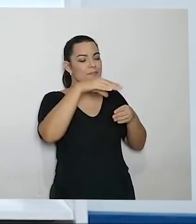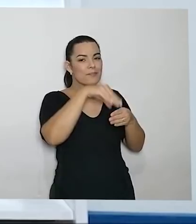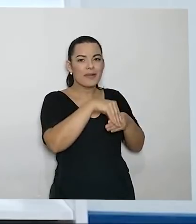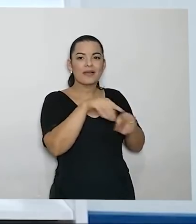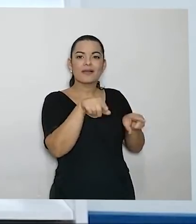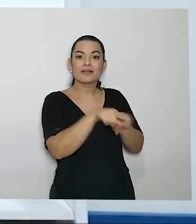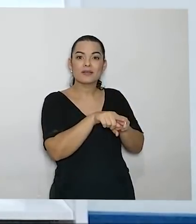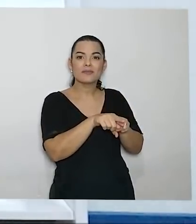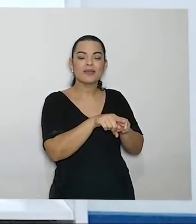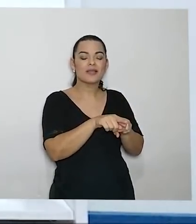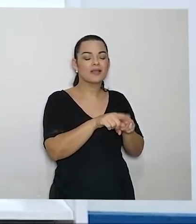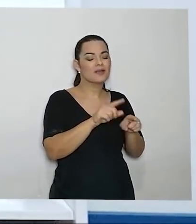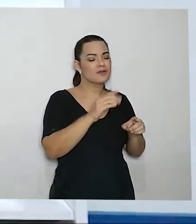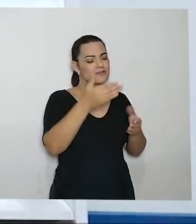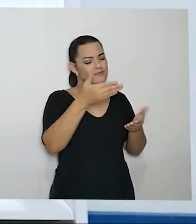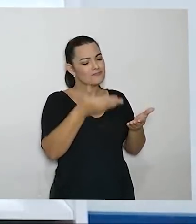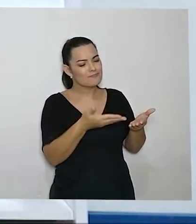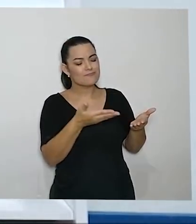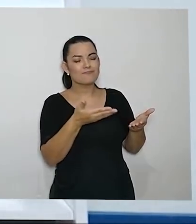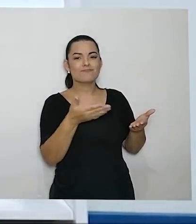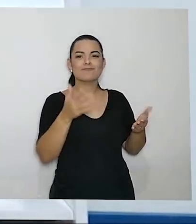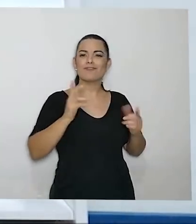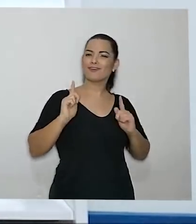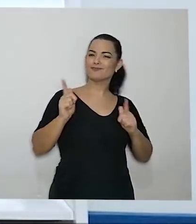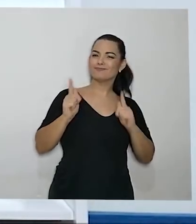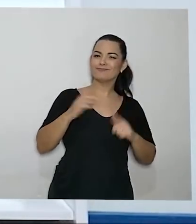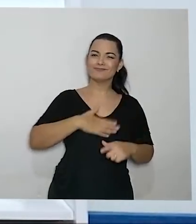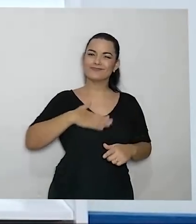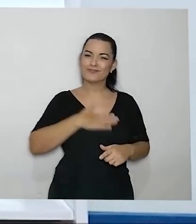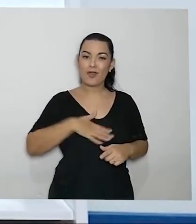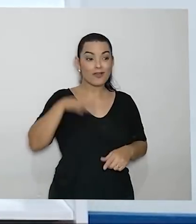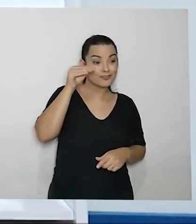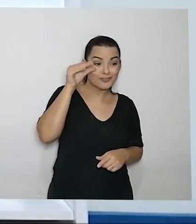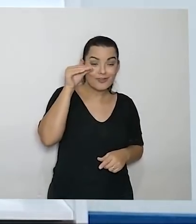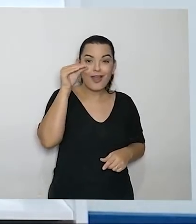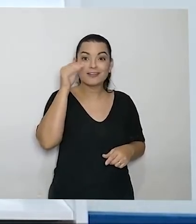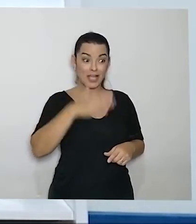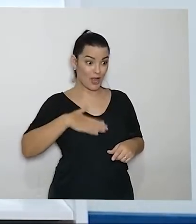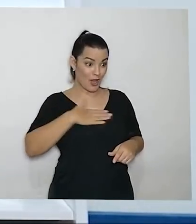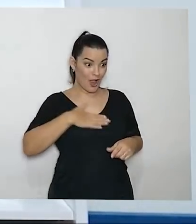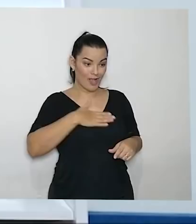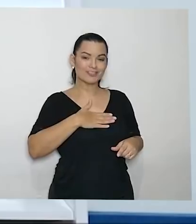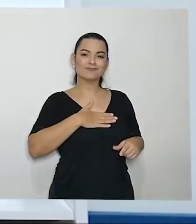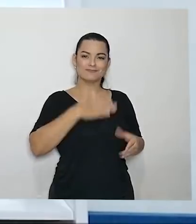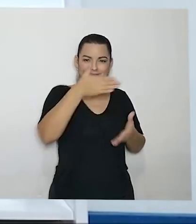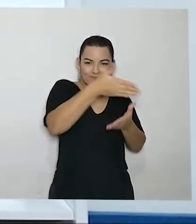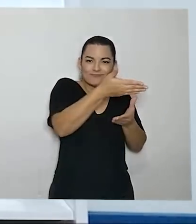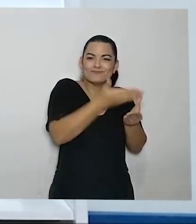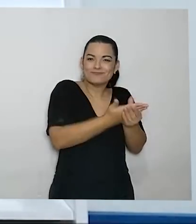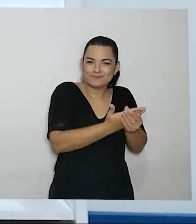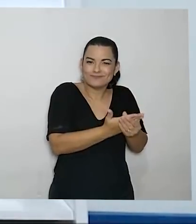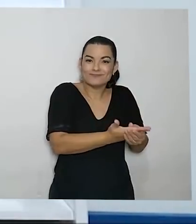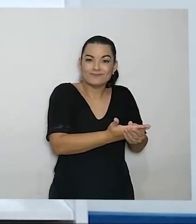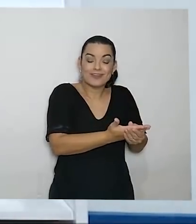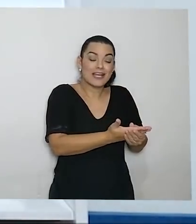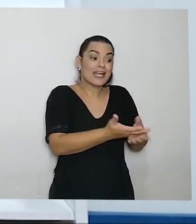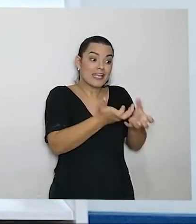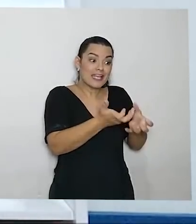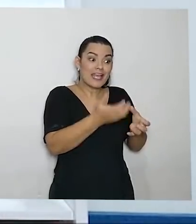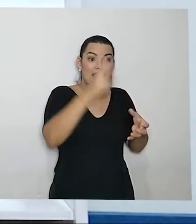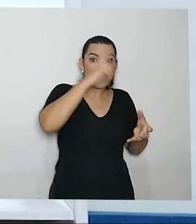divertida, curiosa. Porque leitor é assim, quando vê uma parte que gosta no livro, logo